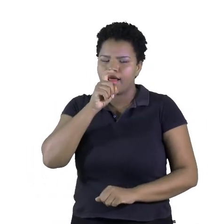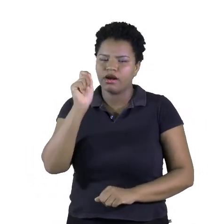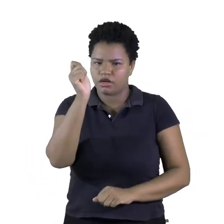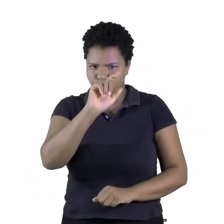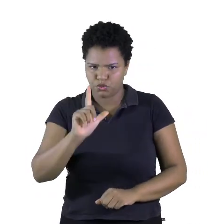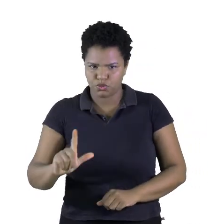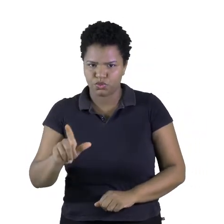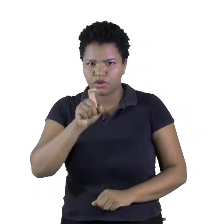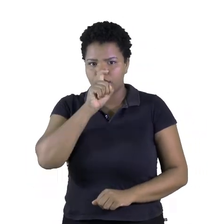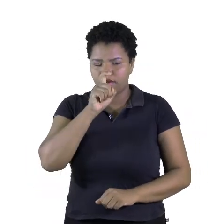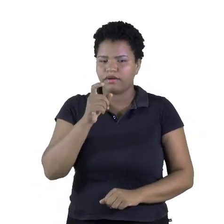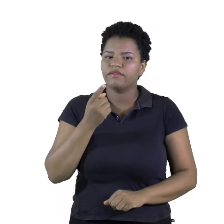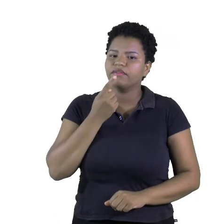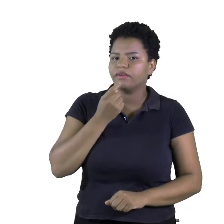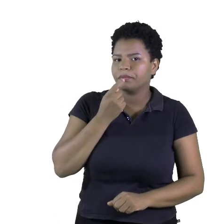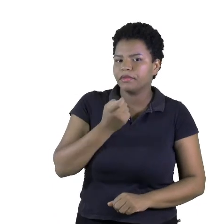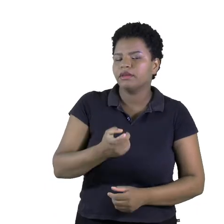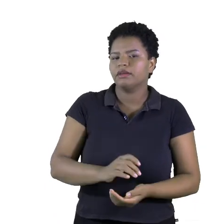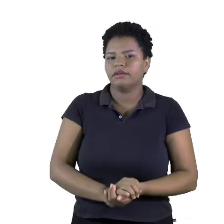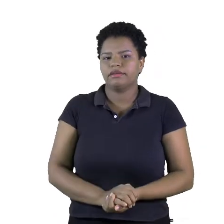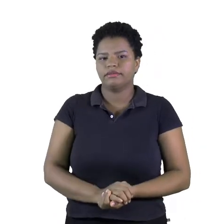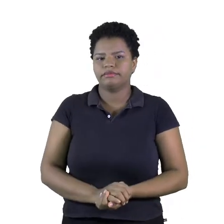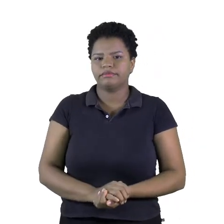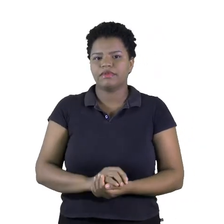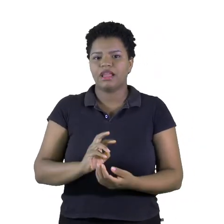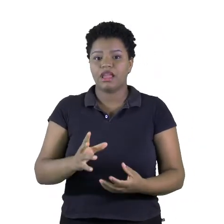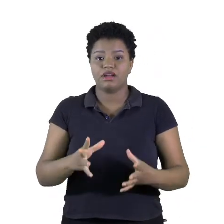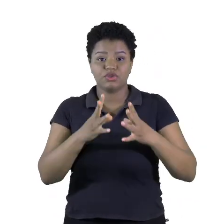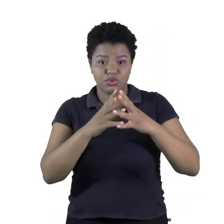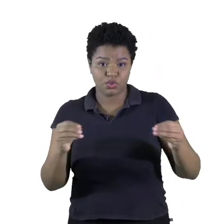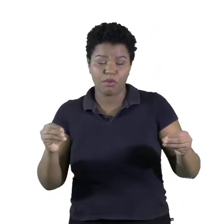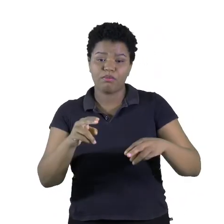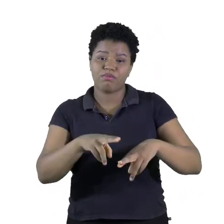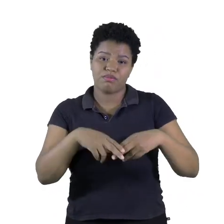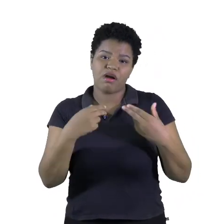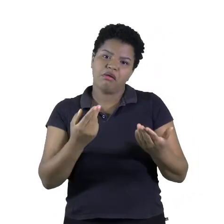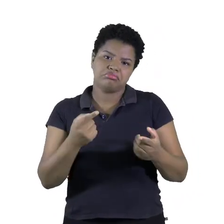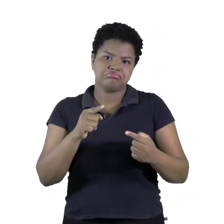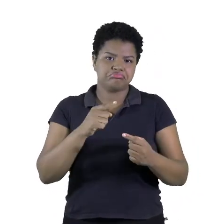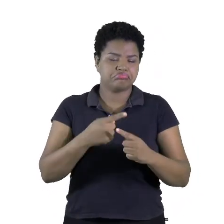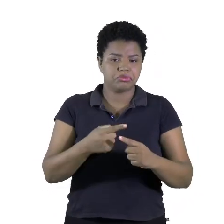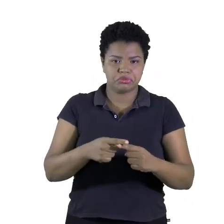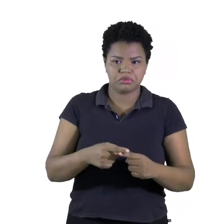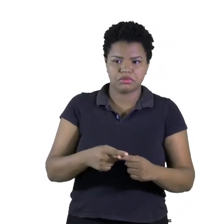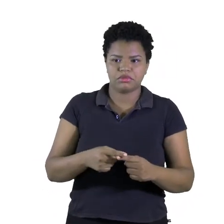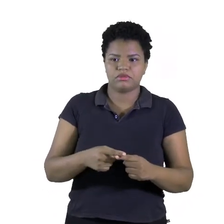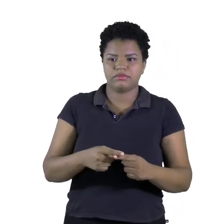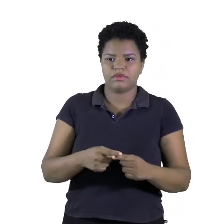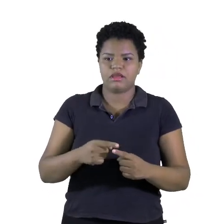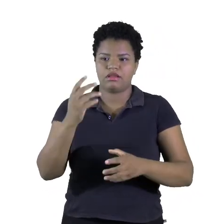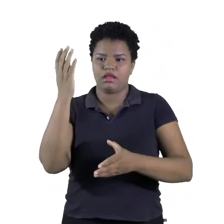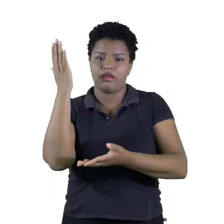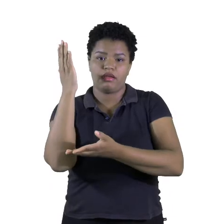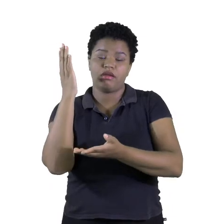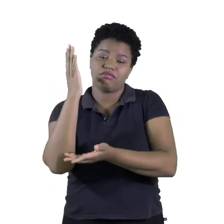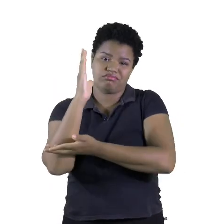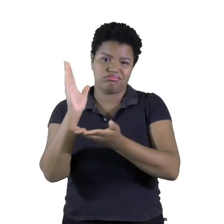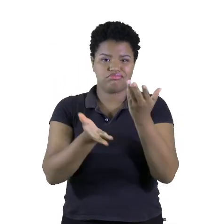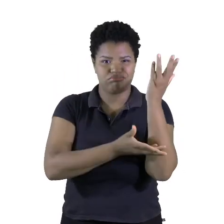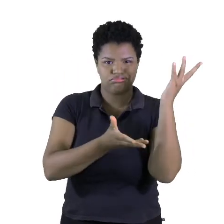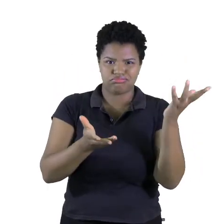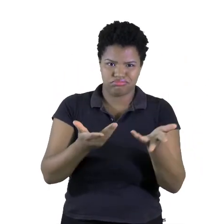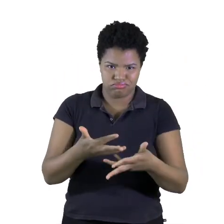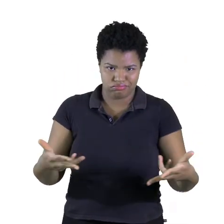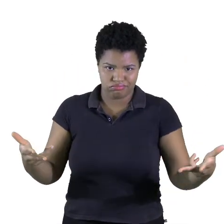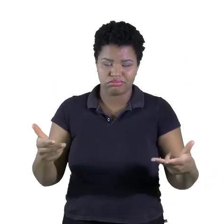e esses animais, eles são extintos por alguns motivos. Desmatamento, quando tem desmatamento, eles não têm um local onde eles vão poder